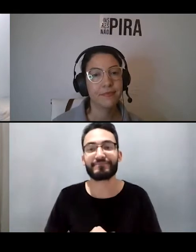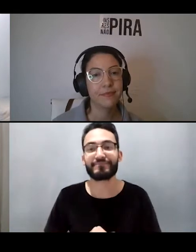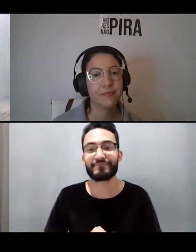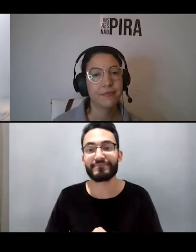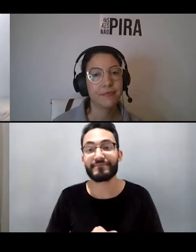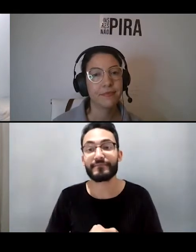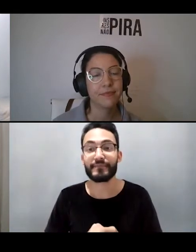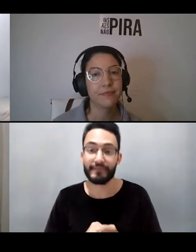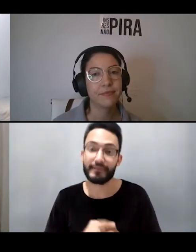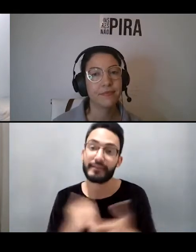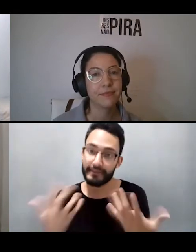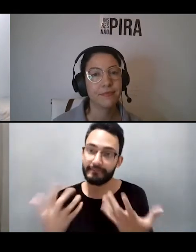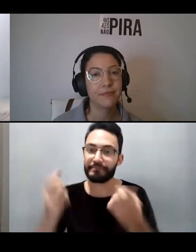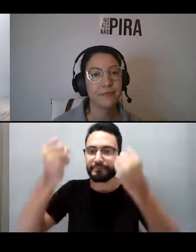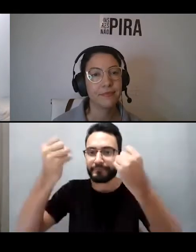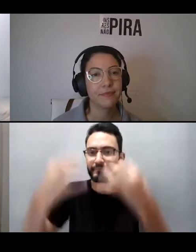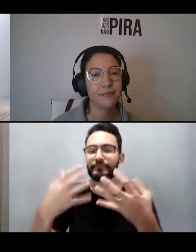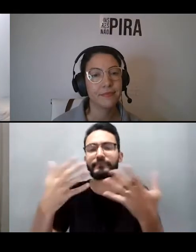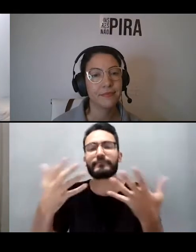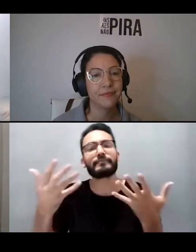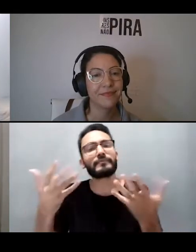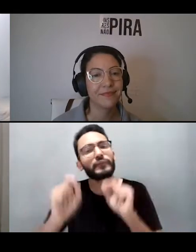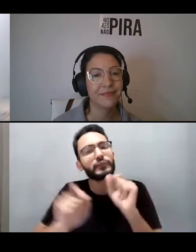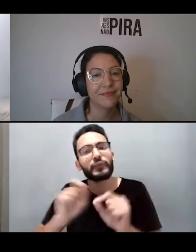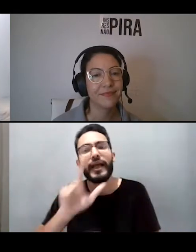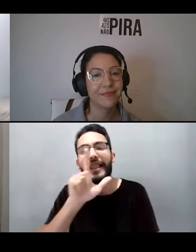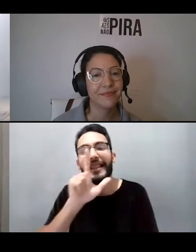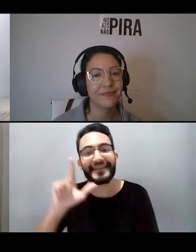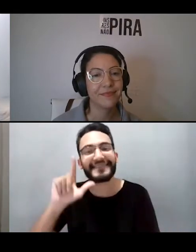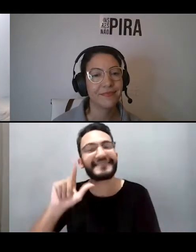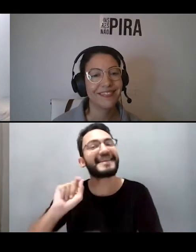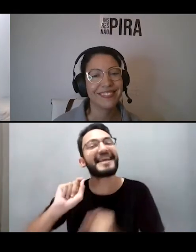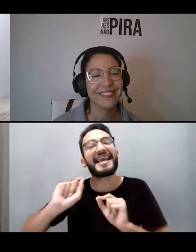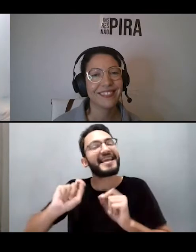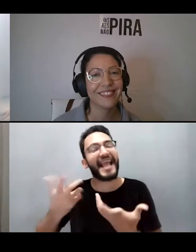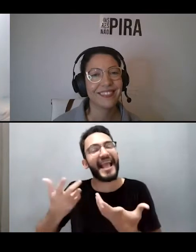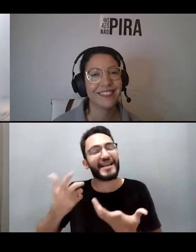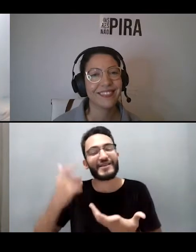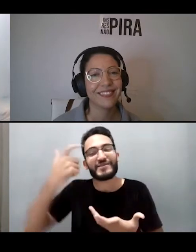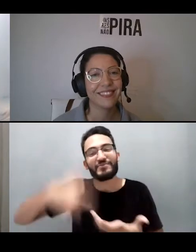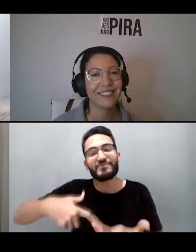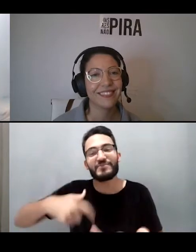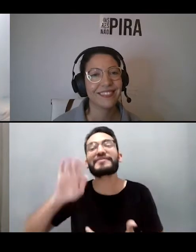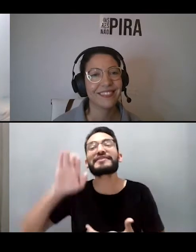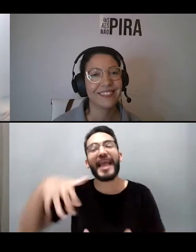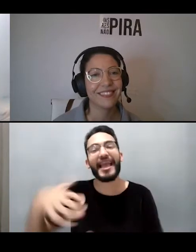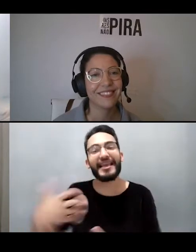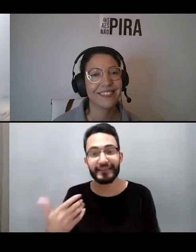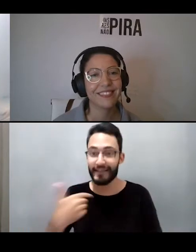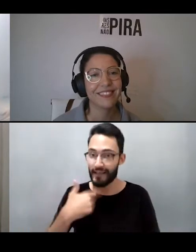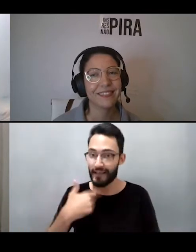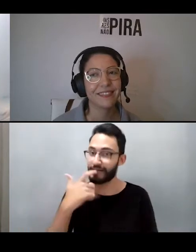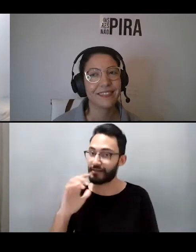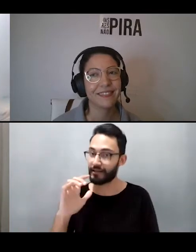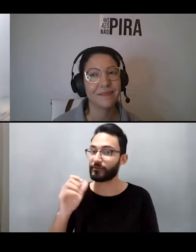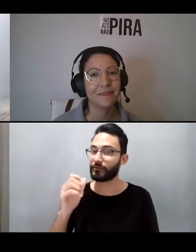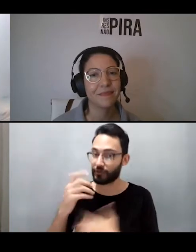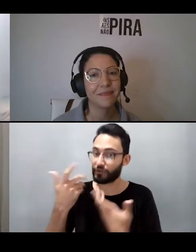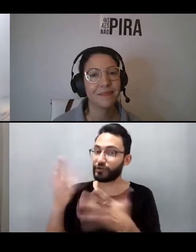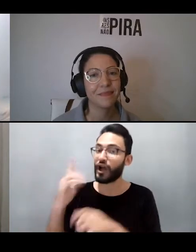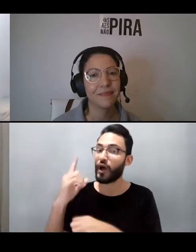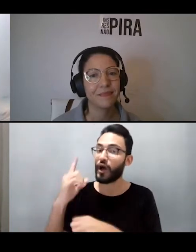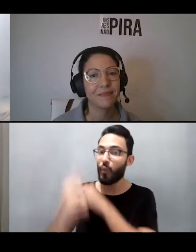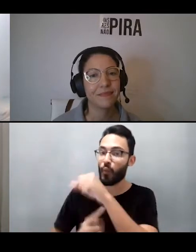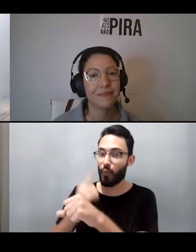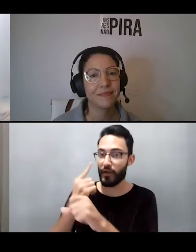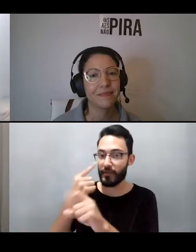Então, entrando aqui. Quem que é a Letícia? Eu estou aqui na C&T, tenho um ano e meio